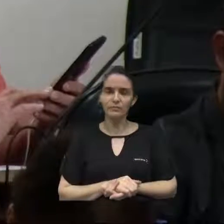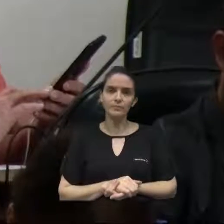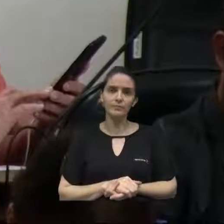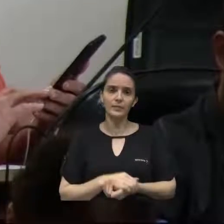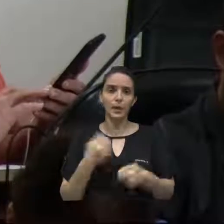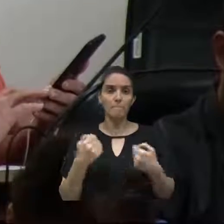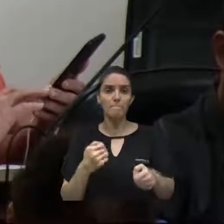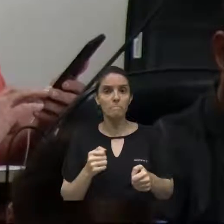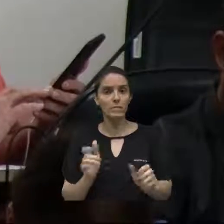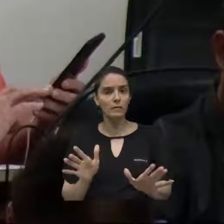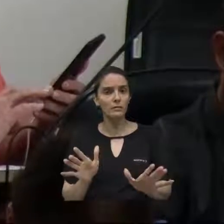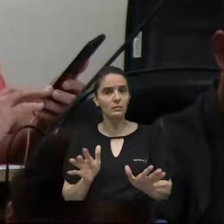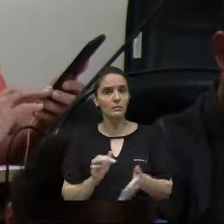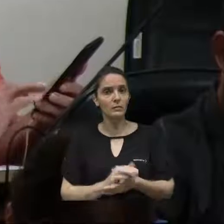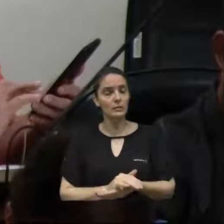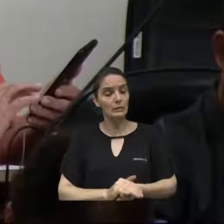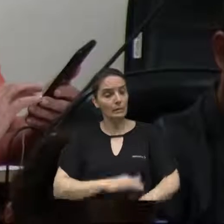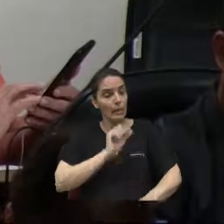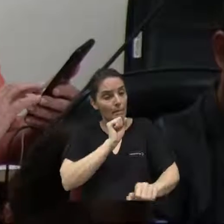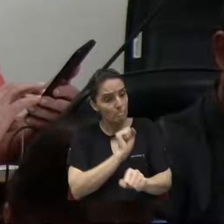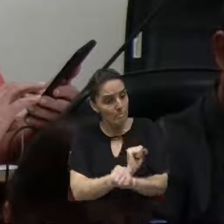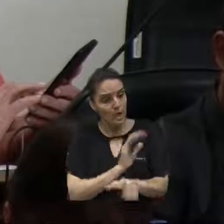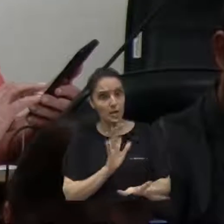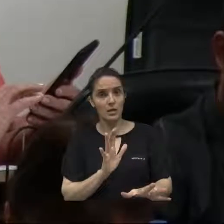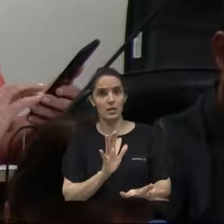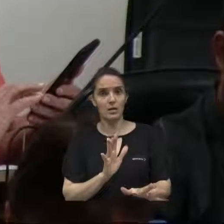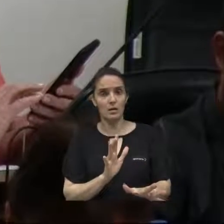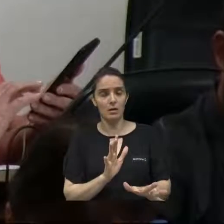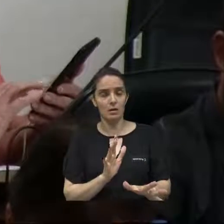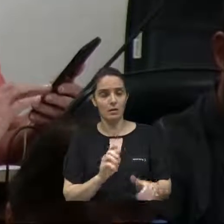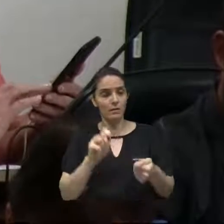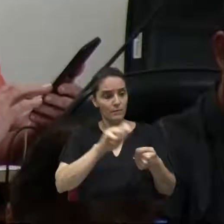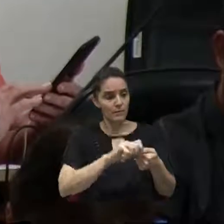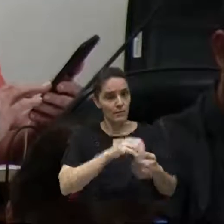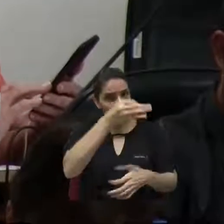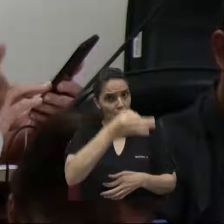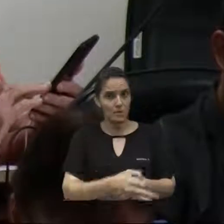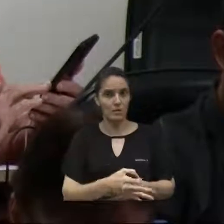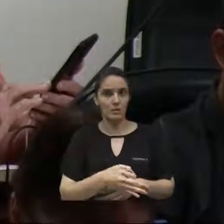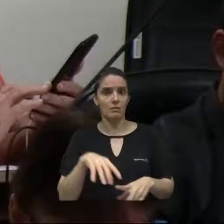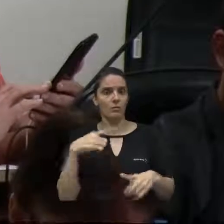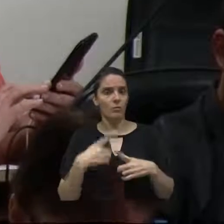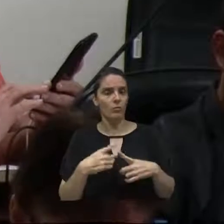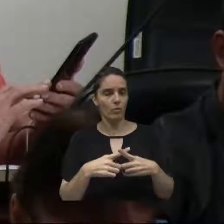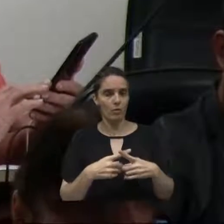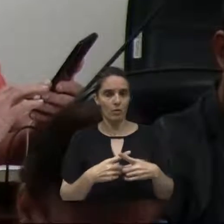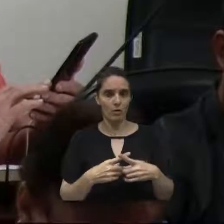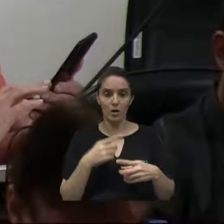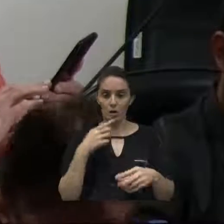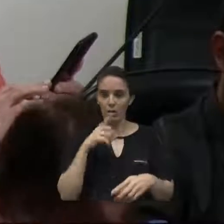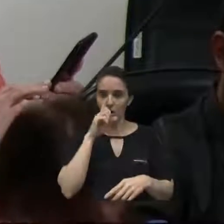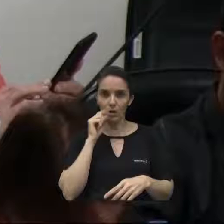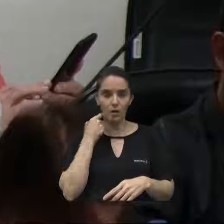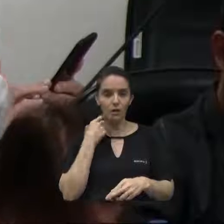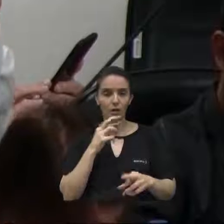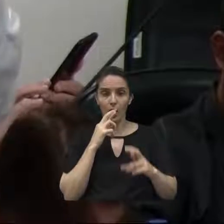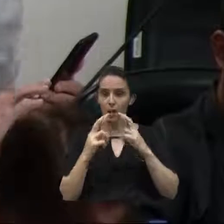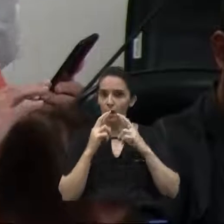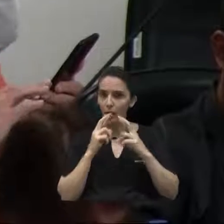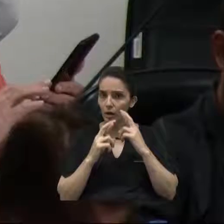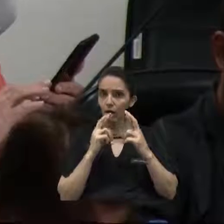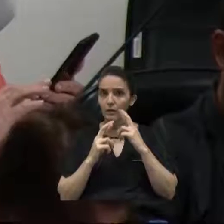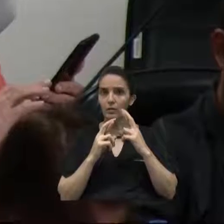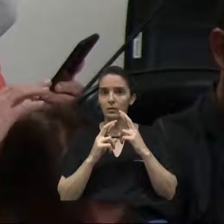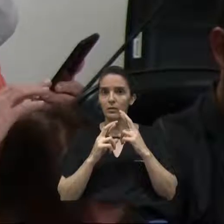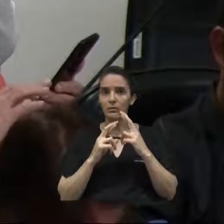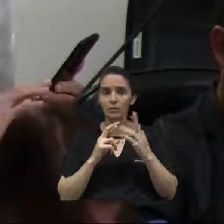se paralisar e fazer o negócio como tem que ser feito. Porque uma das reclamações minha foi que quando se